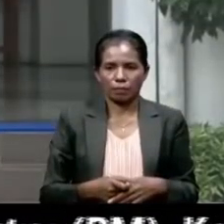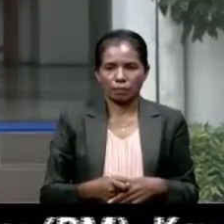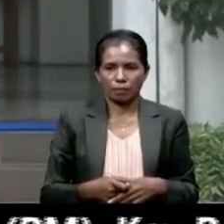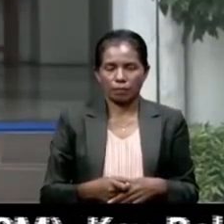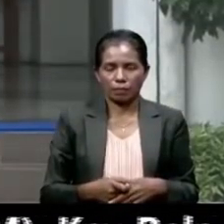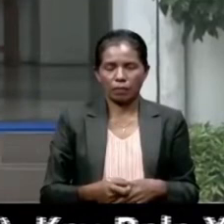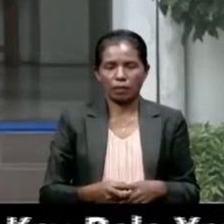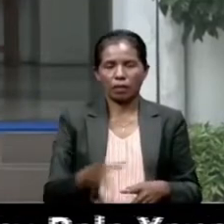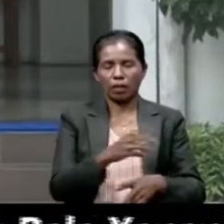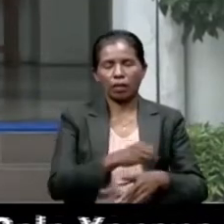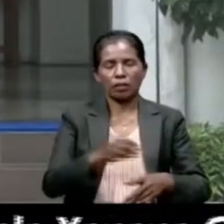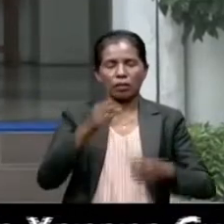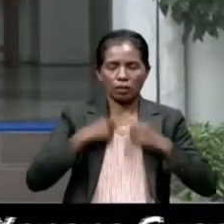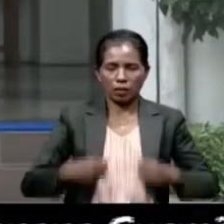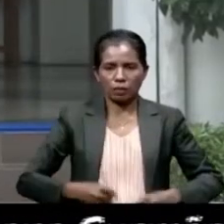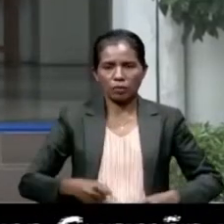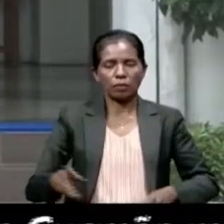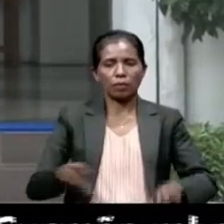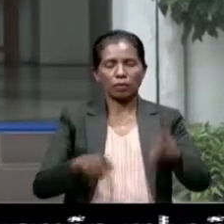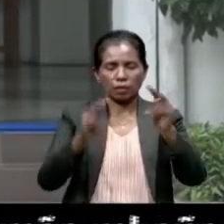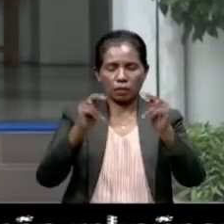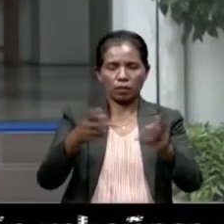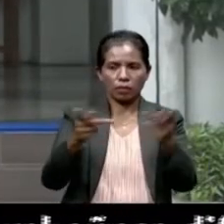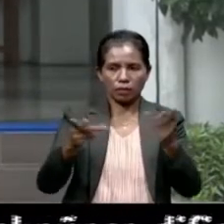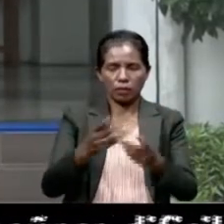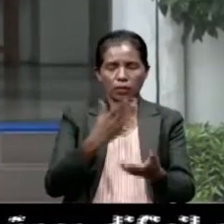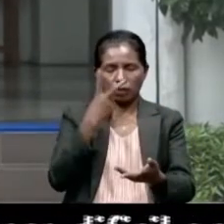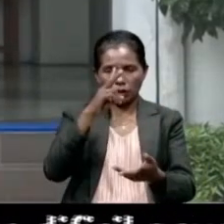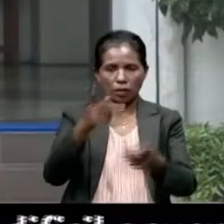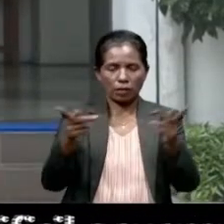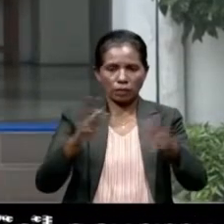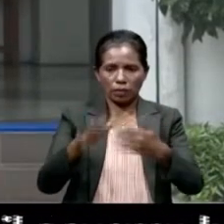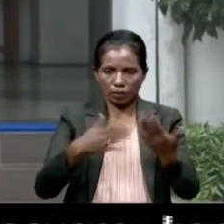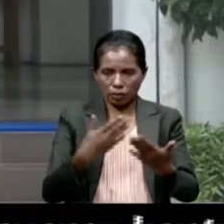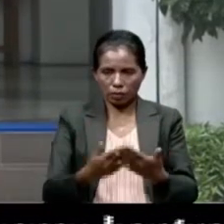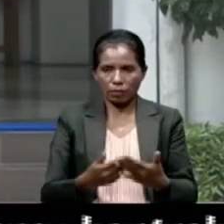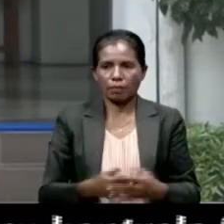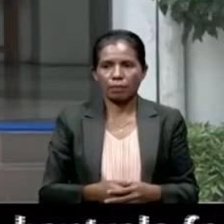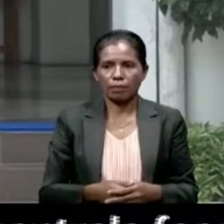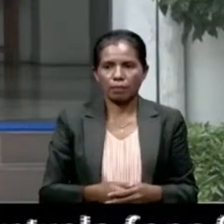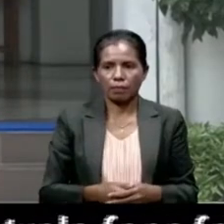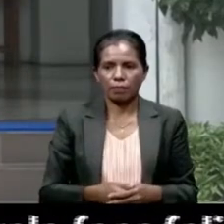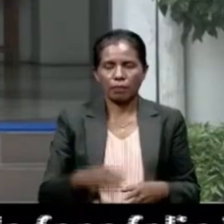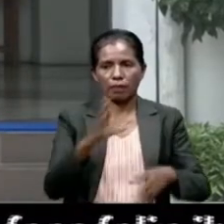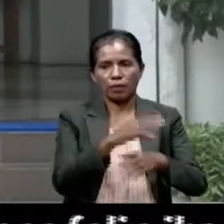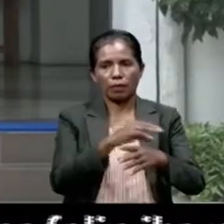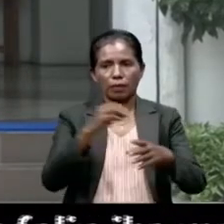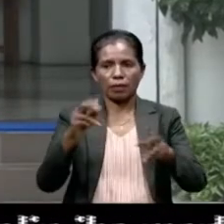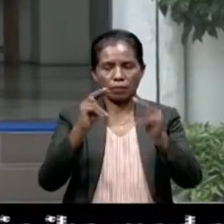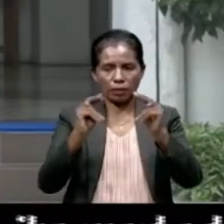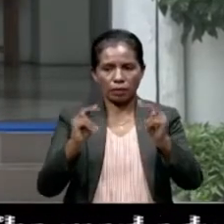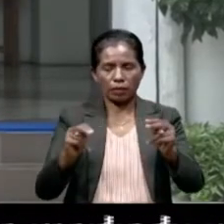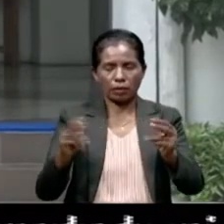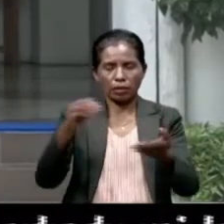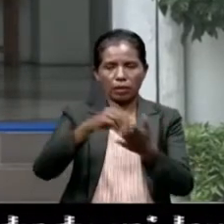atu garante saúde público Precisa criar condição onde há o controlo da fatia sira. Nomos, precisa criar